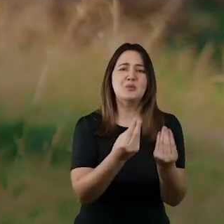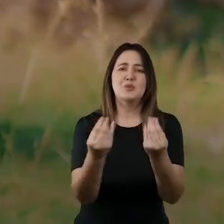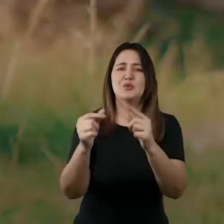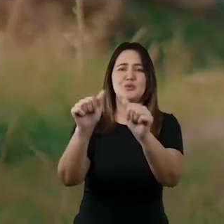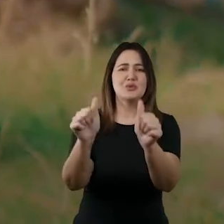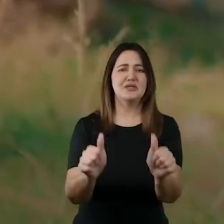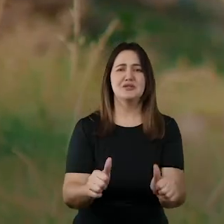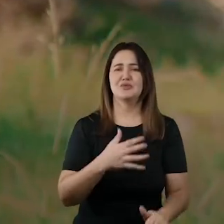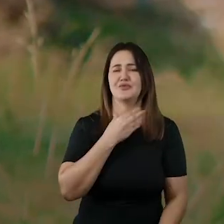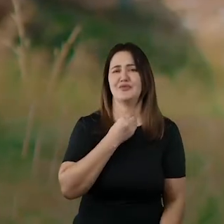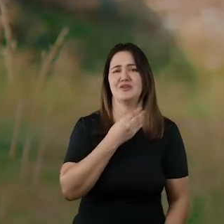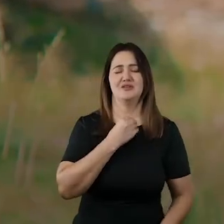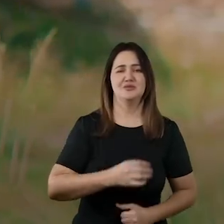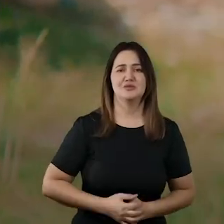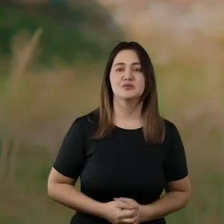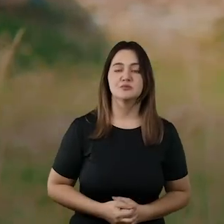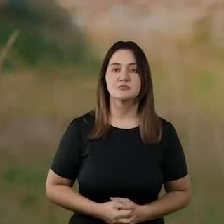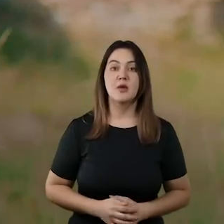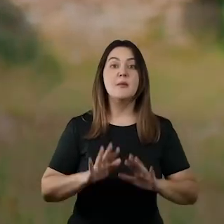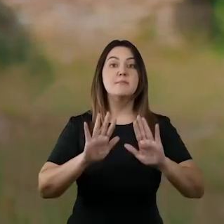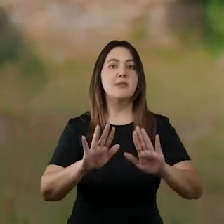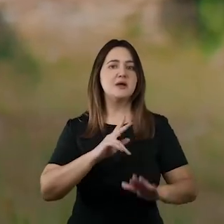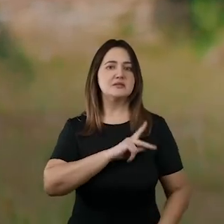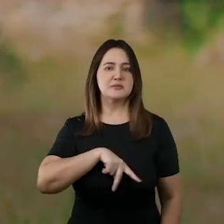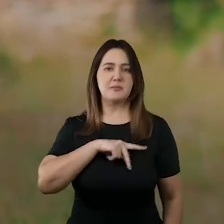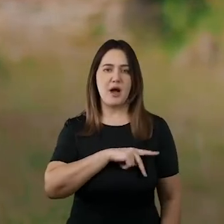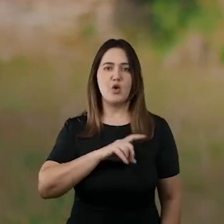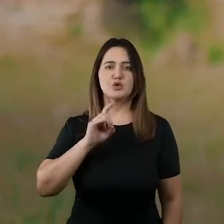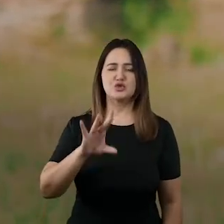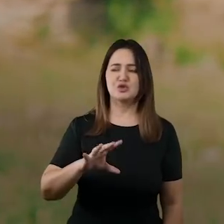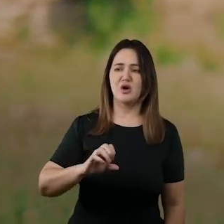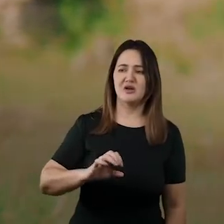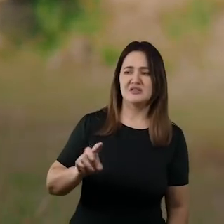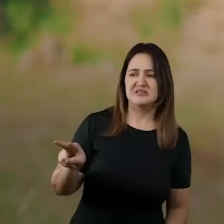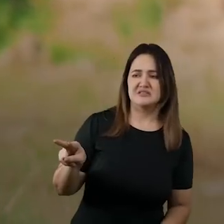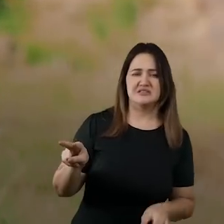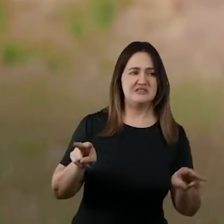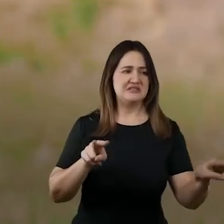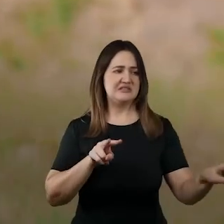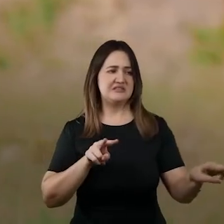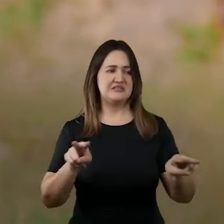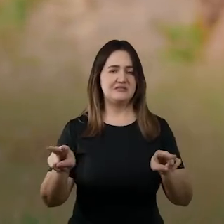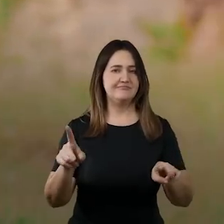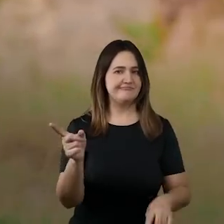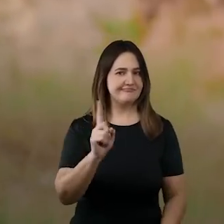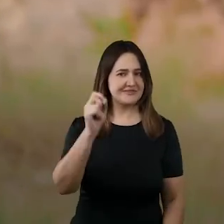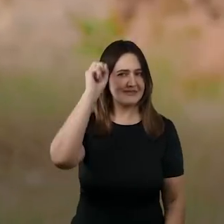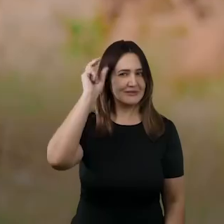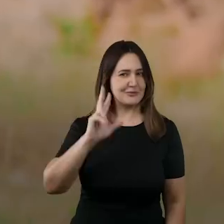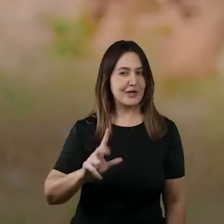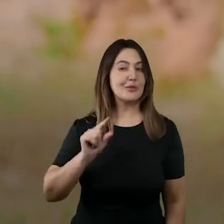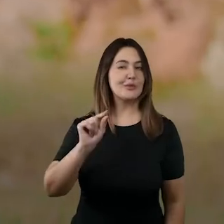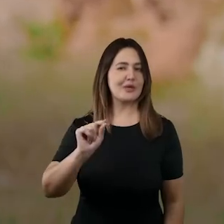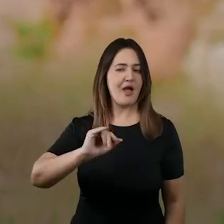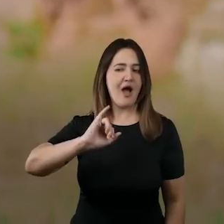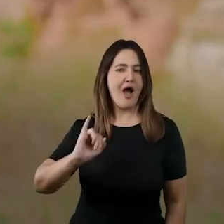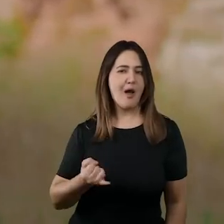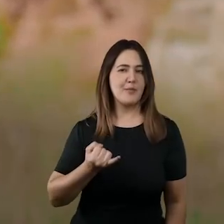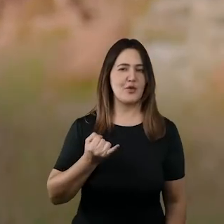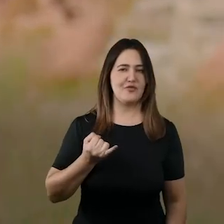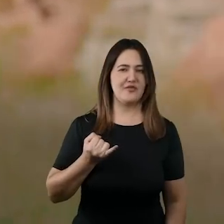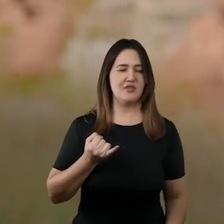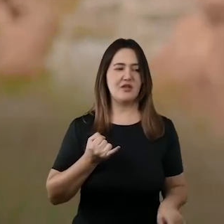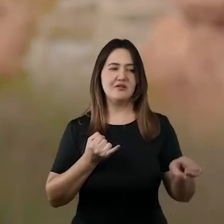Mas Paulo não se limitava apenas a ficar indignado. Ele aproveitava também o mundo